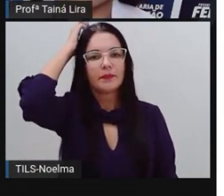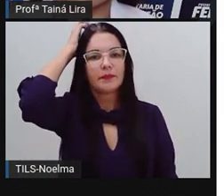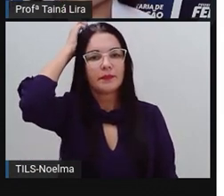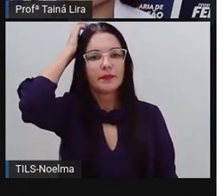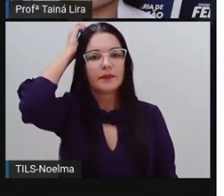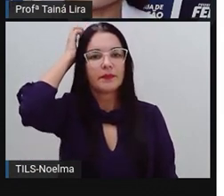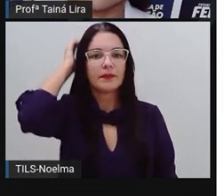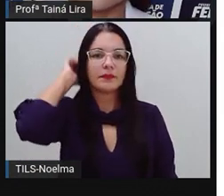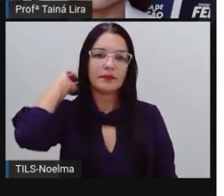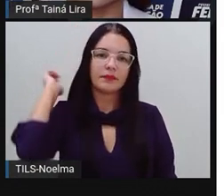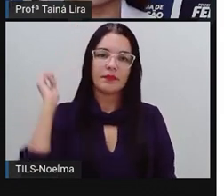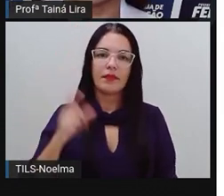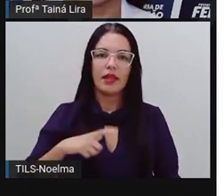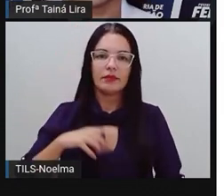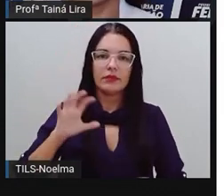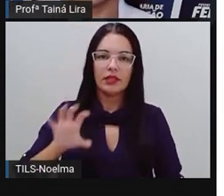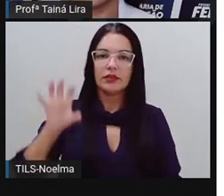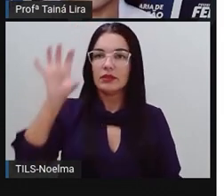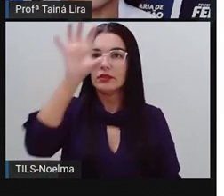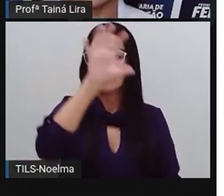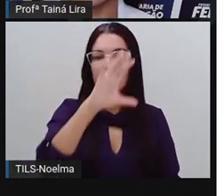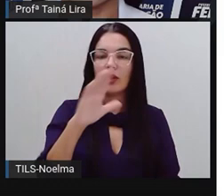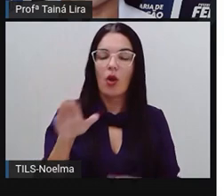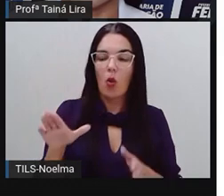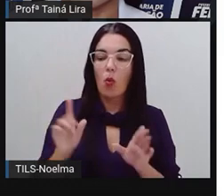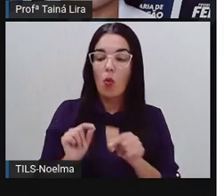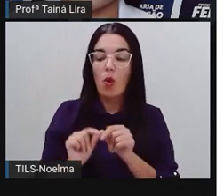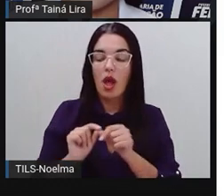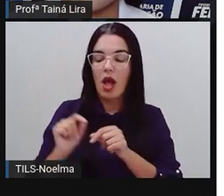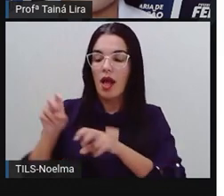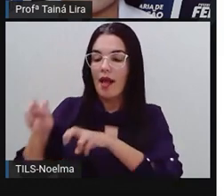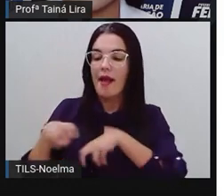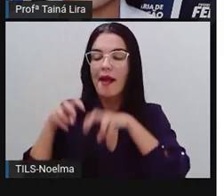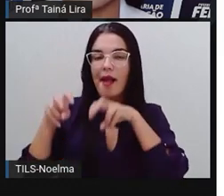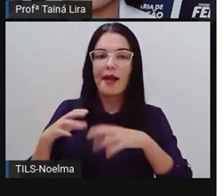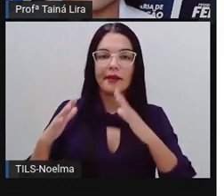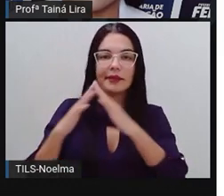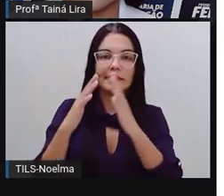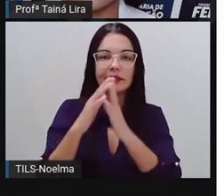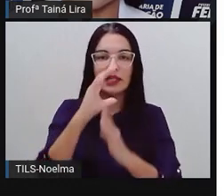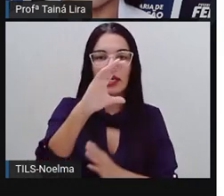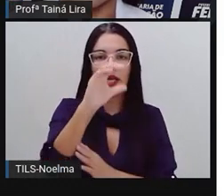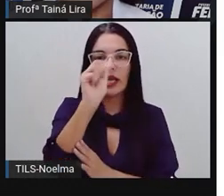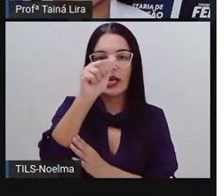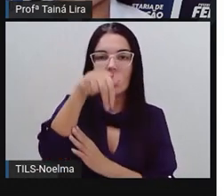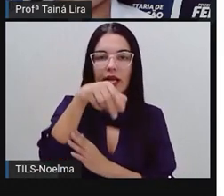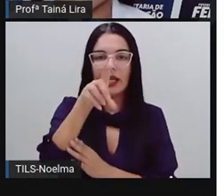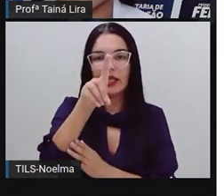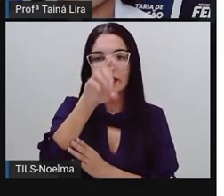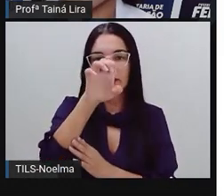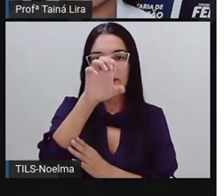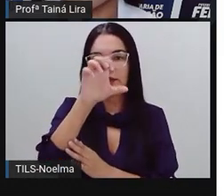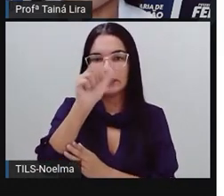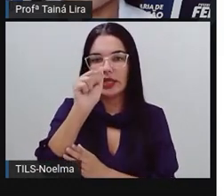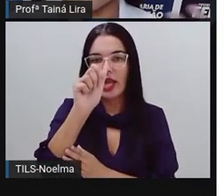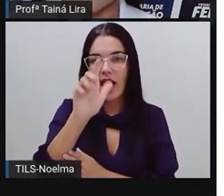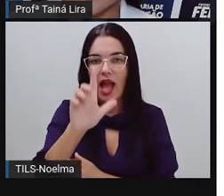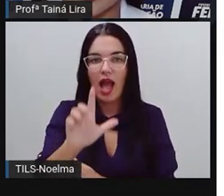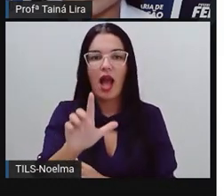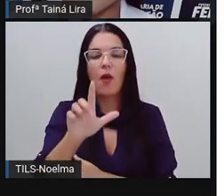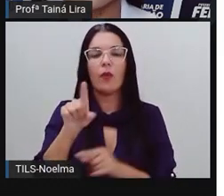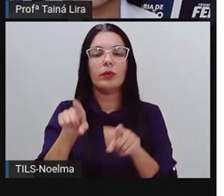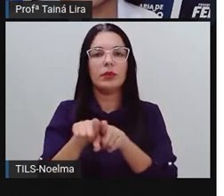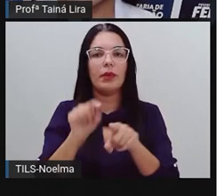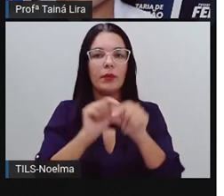região da Fazenda Candeal dois é a região é da Lagoa Grande Então são